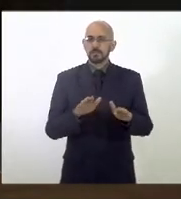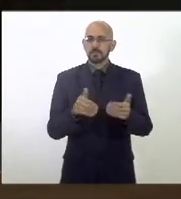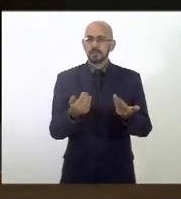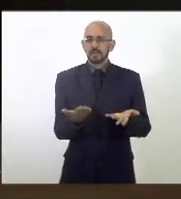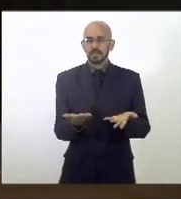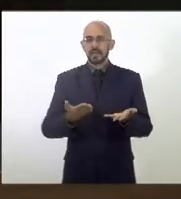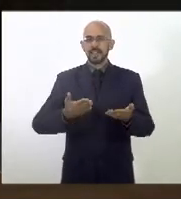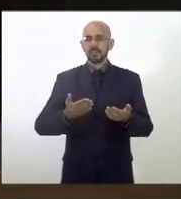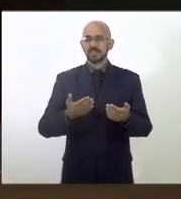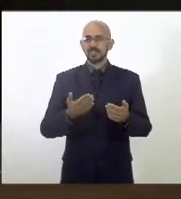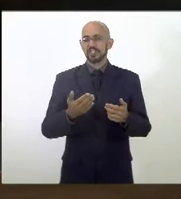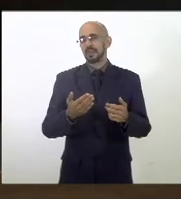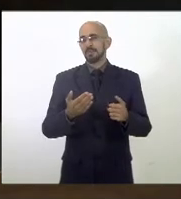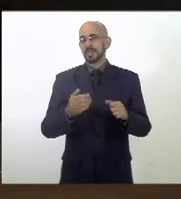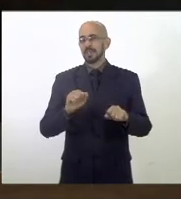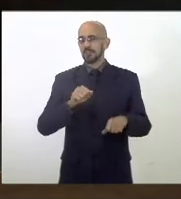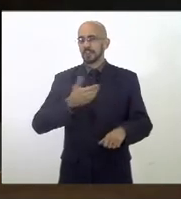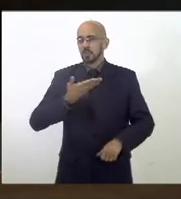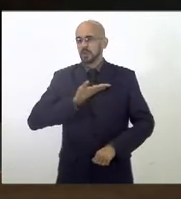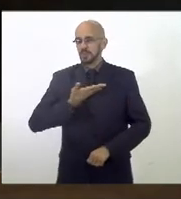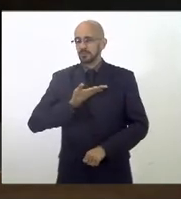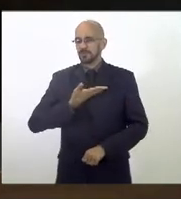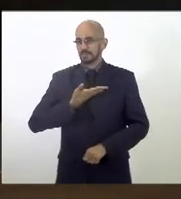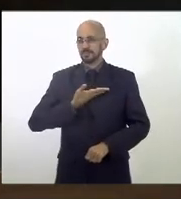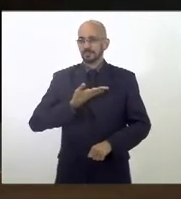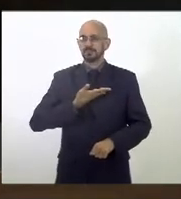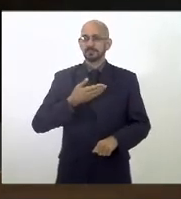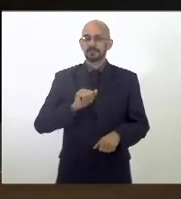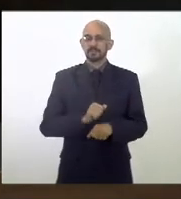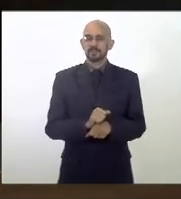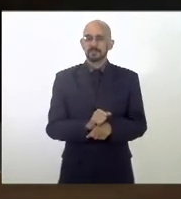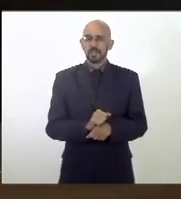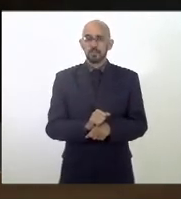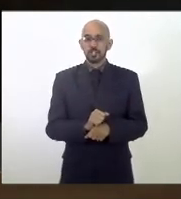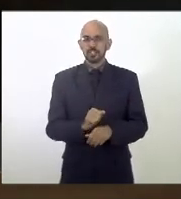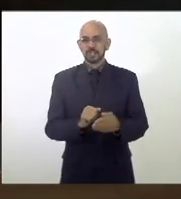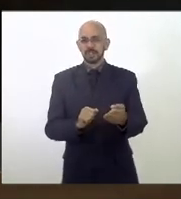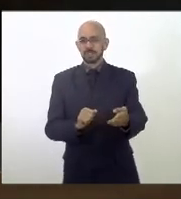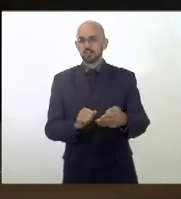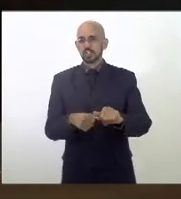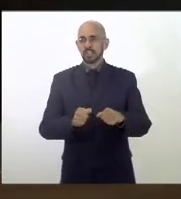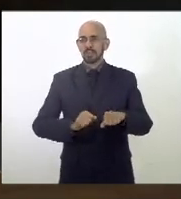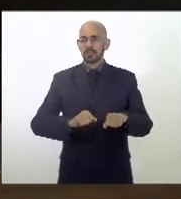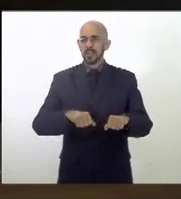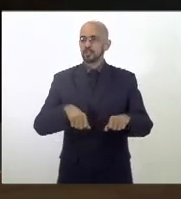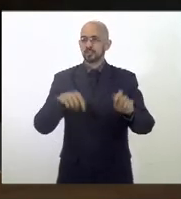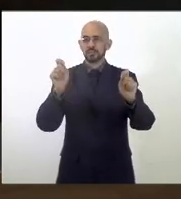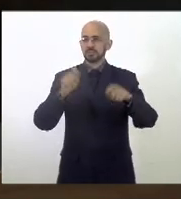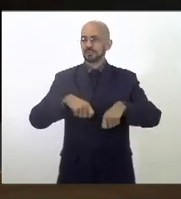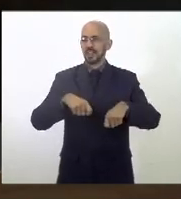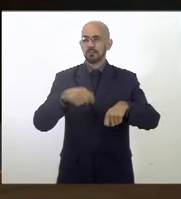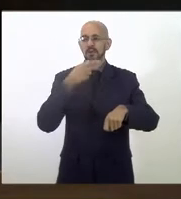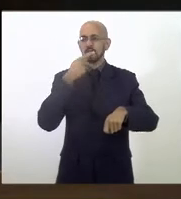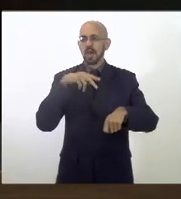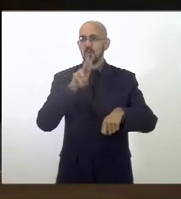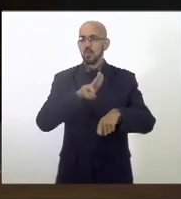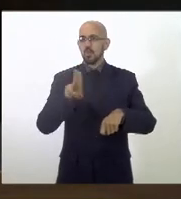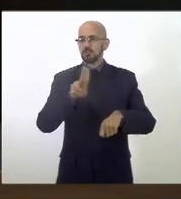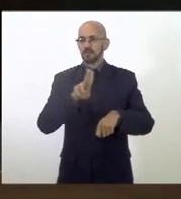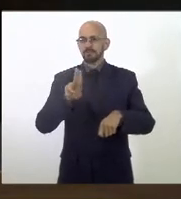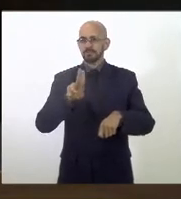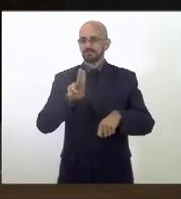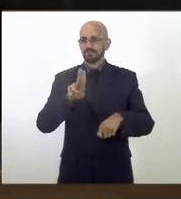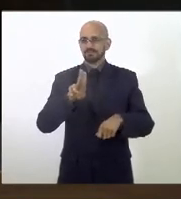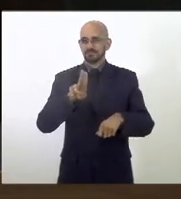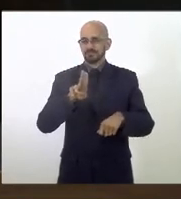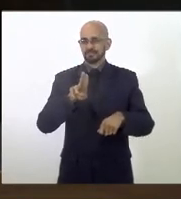todos os amigos aqui, não vou nominá-los, que a gente acaba cometendo equívocos,